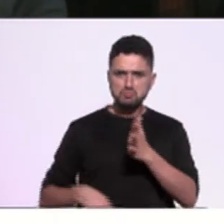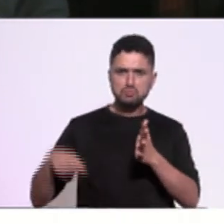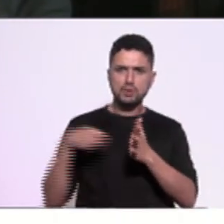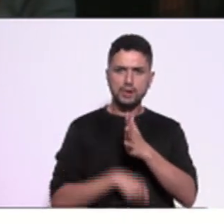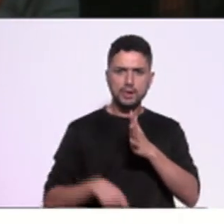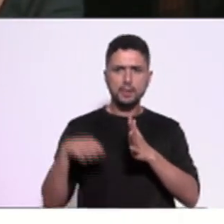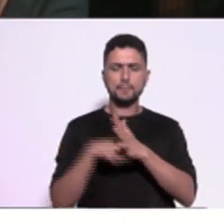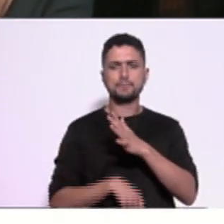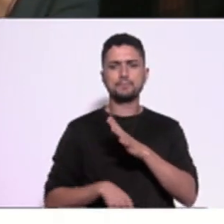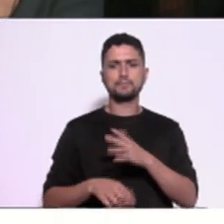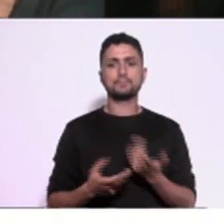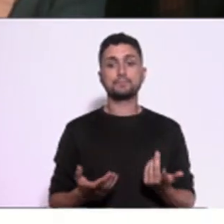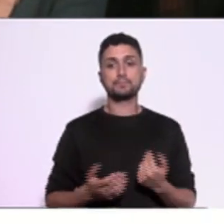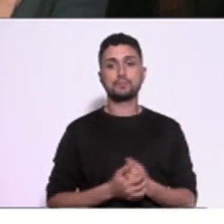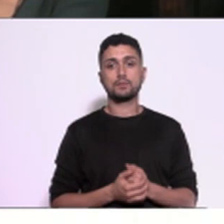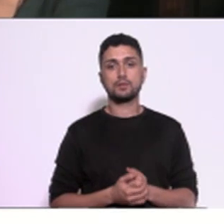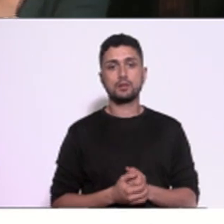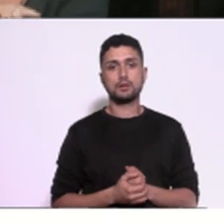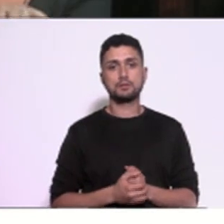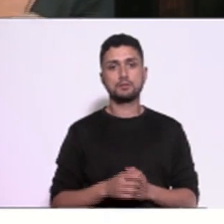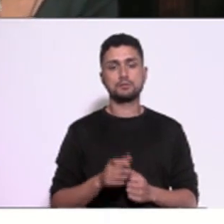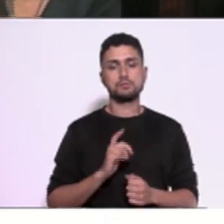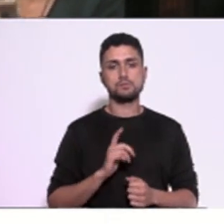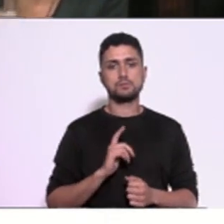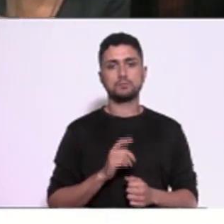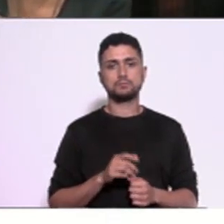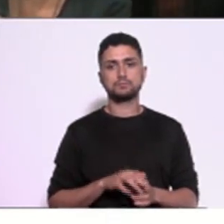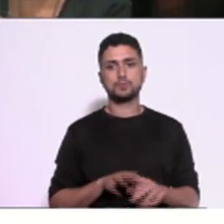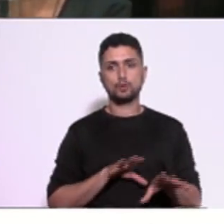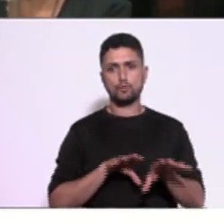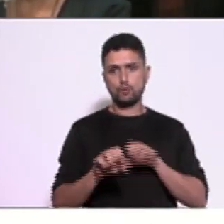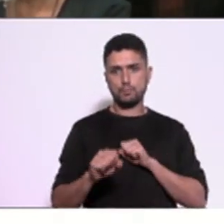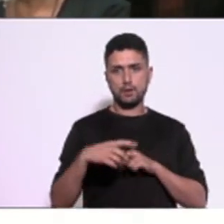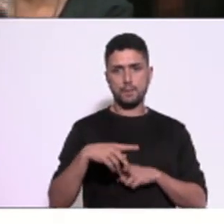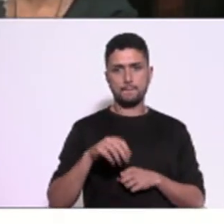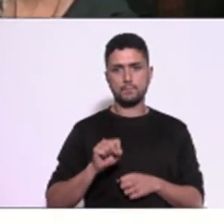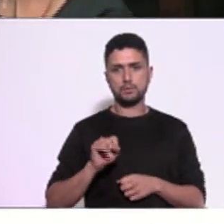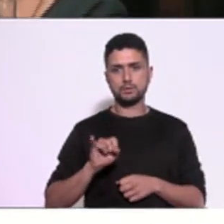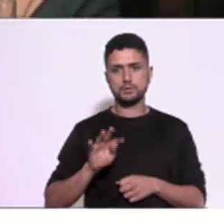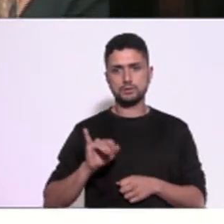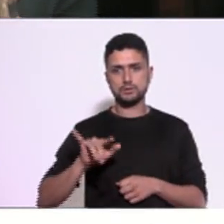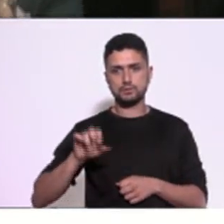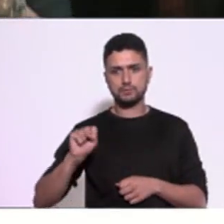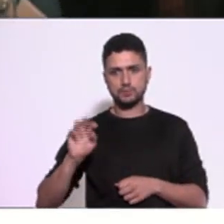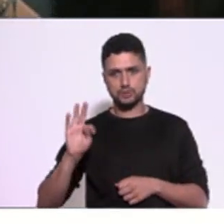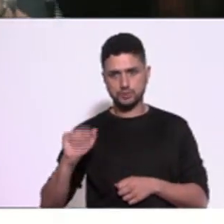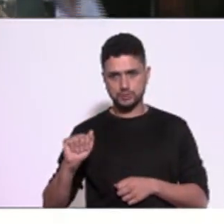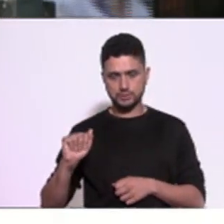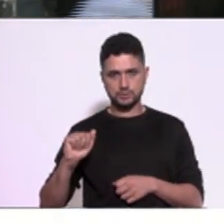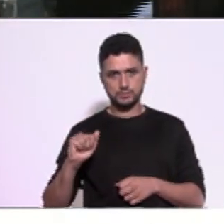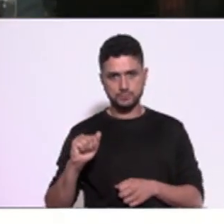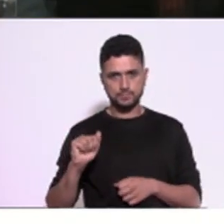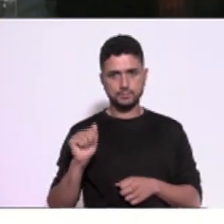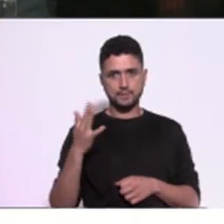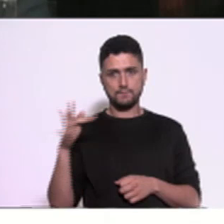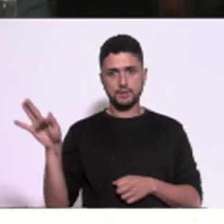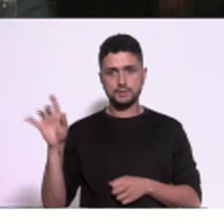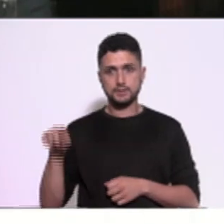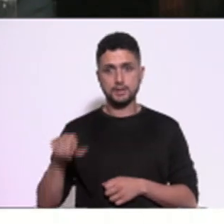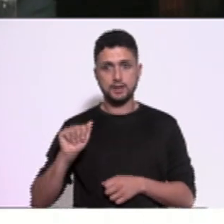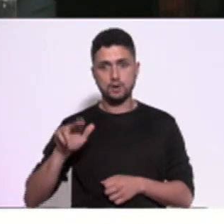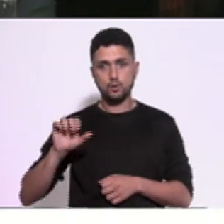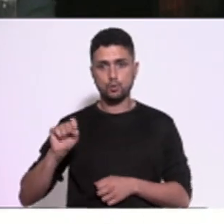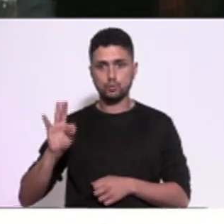formaram no ideário positivista do francês Auguste